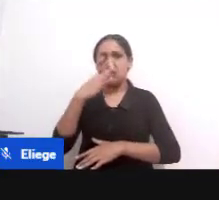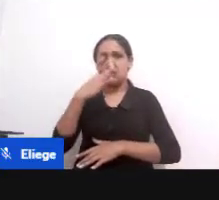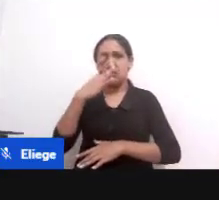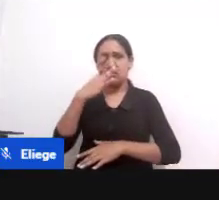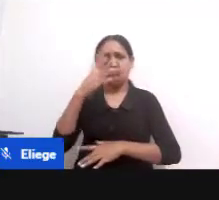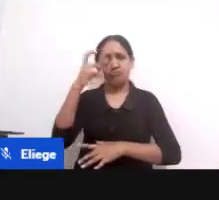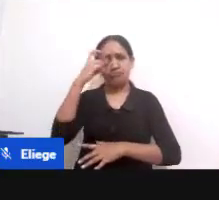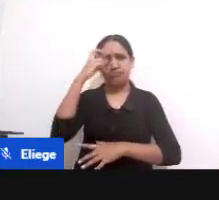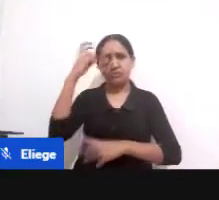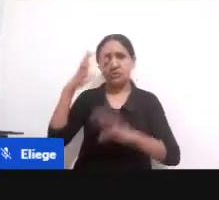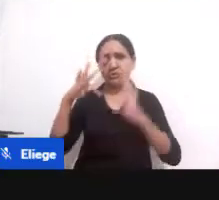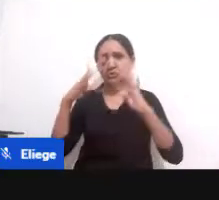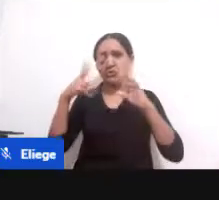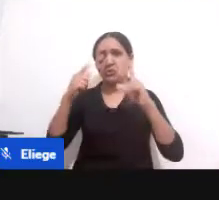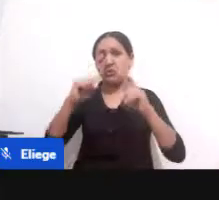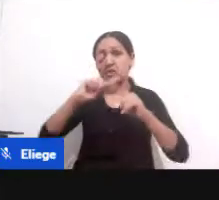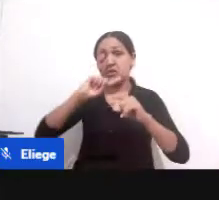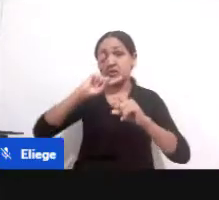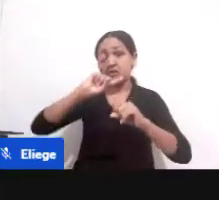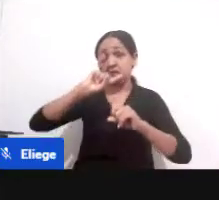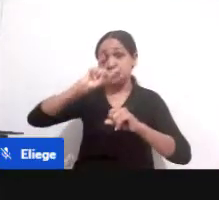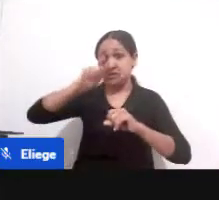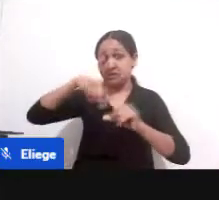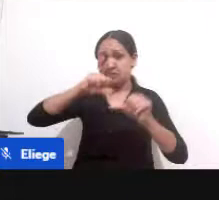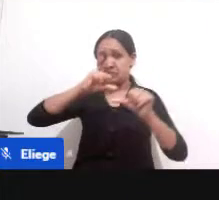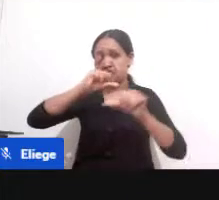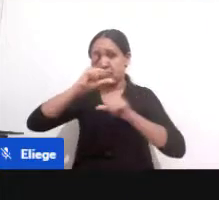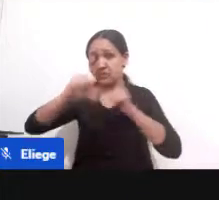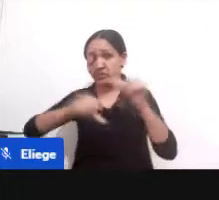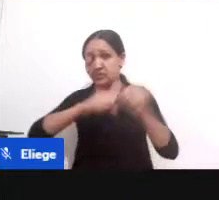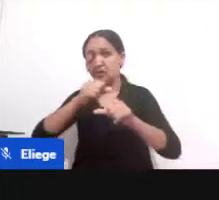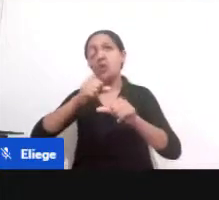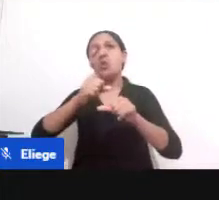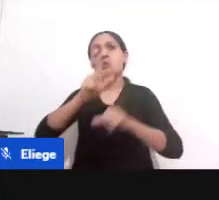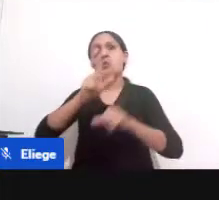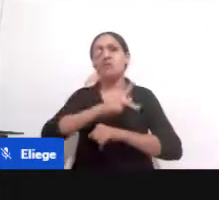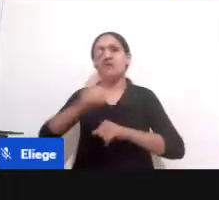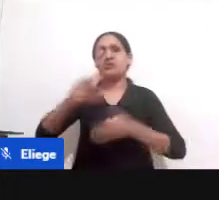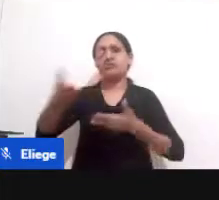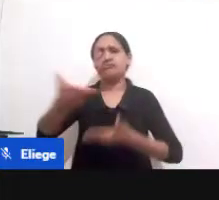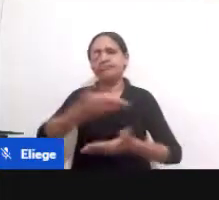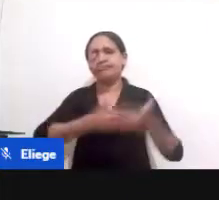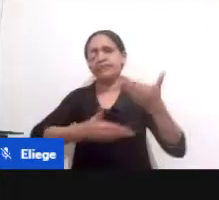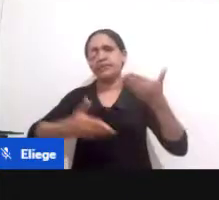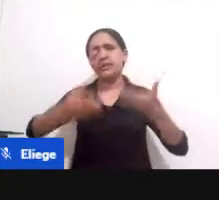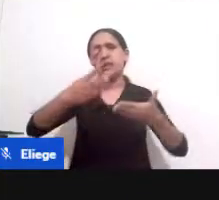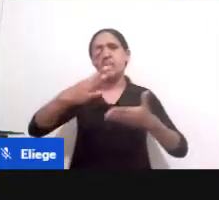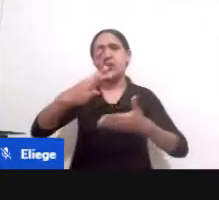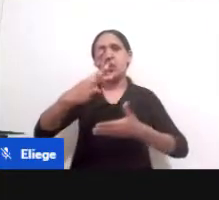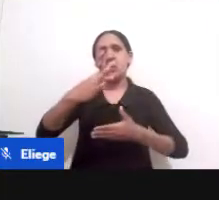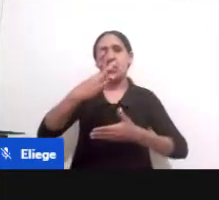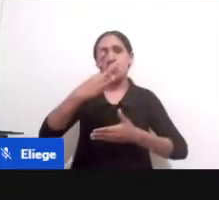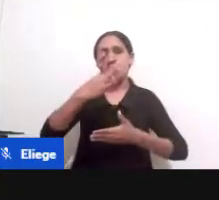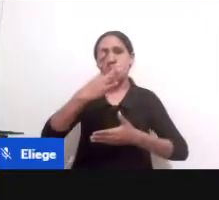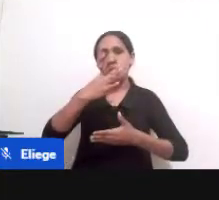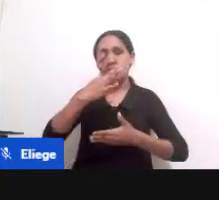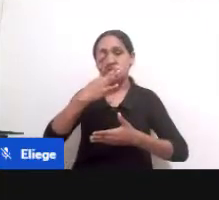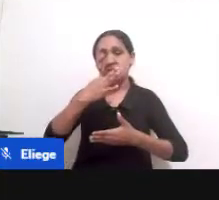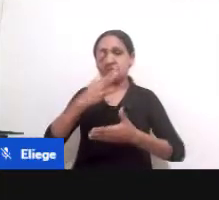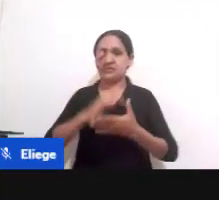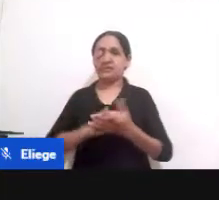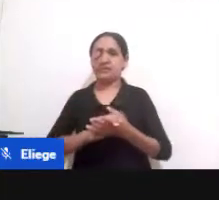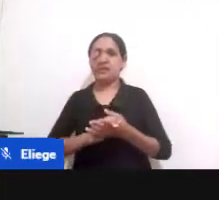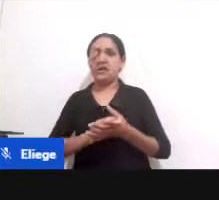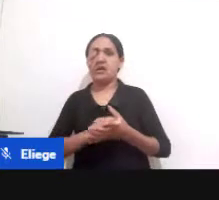momento histórico, o professor passa a ser mediador do conhecimento, mas sempre essa interação presencial,